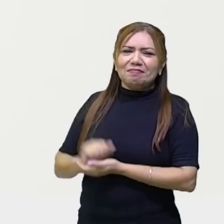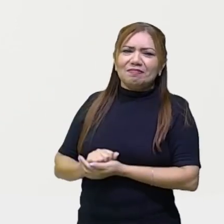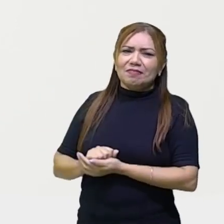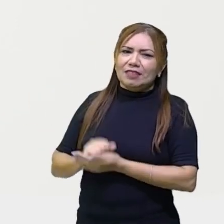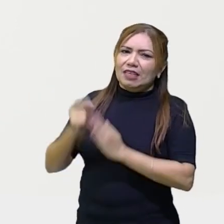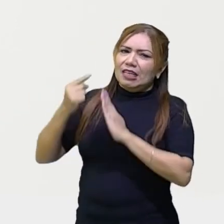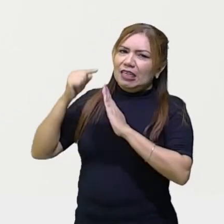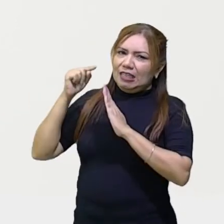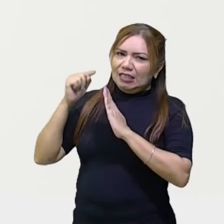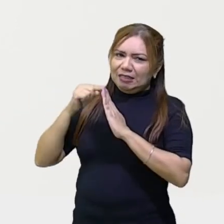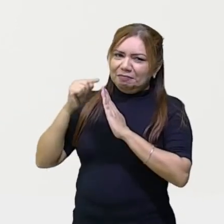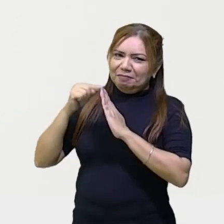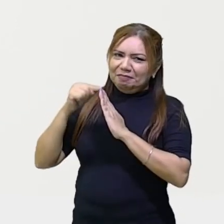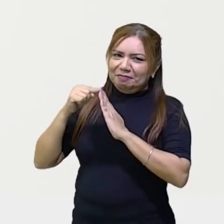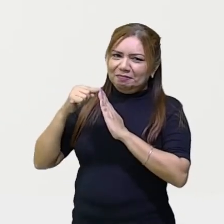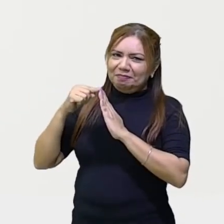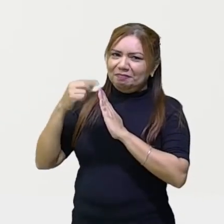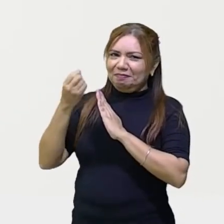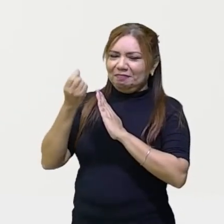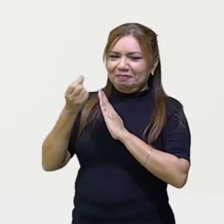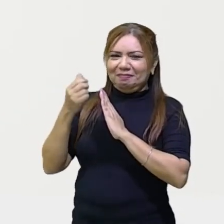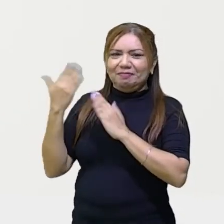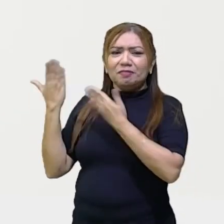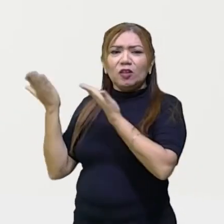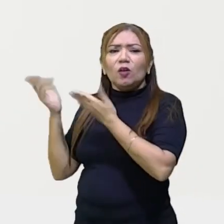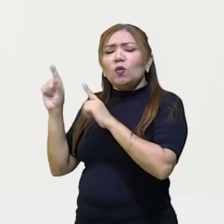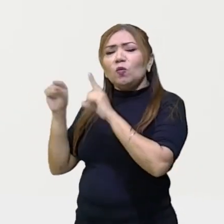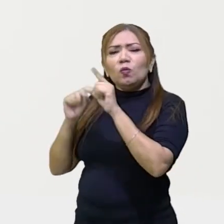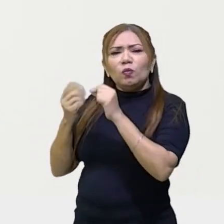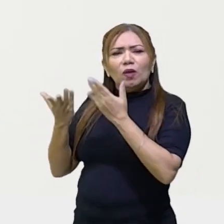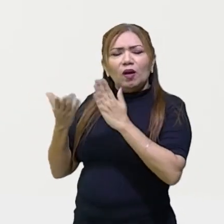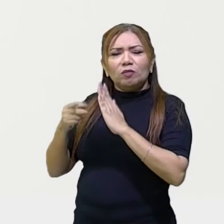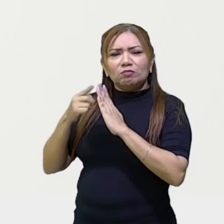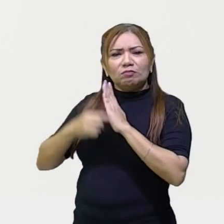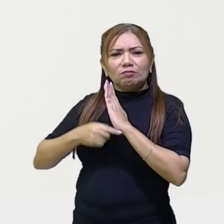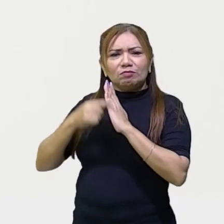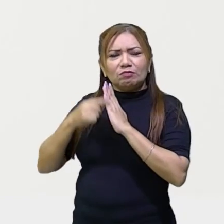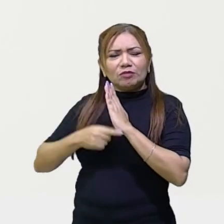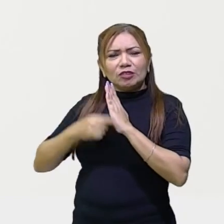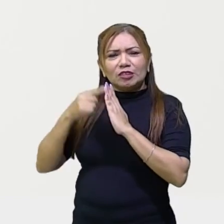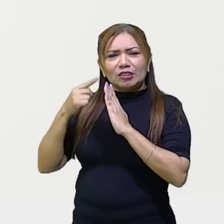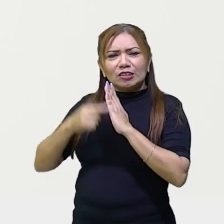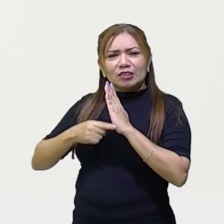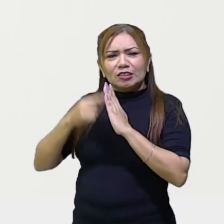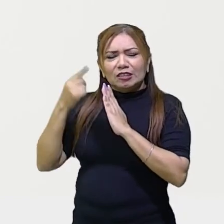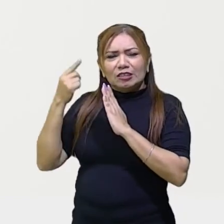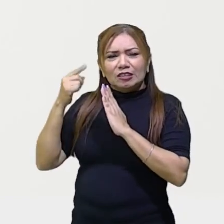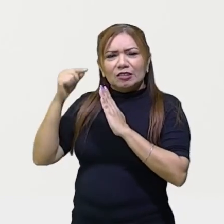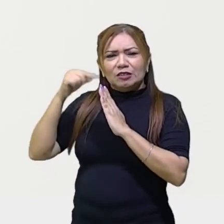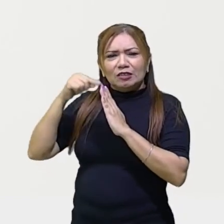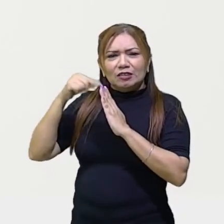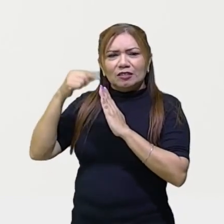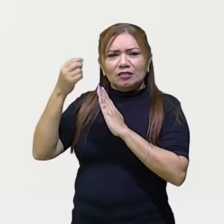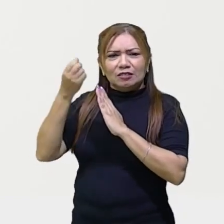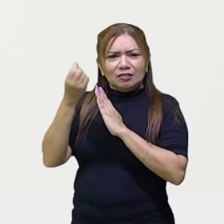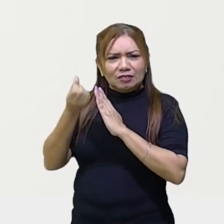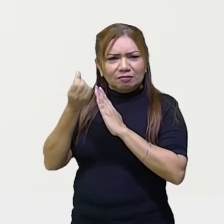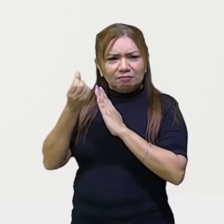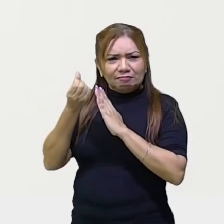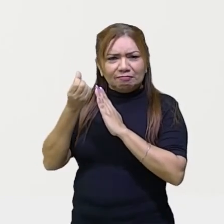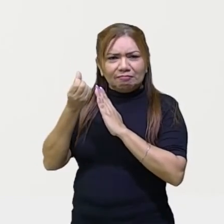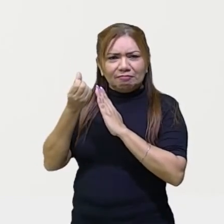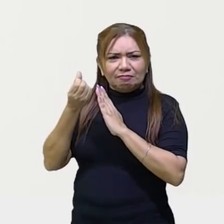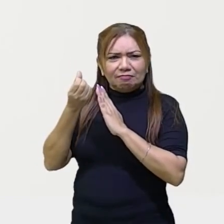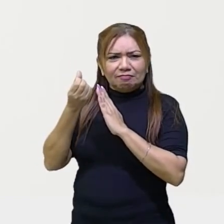vértices 9 arestas vamos lá aqui beleza Ela já deu dicas gente já dei a dica vamos